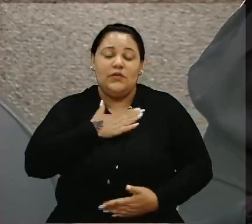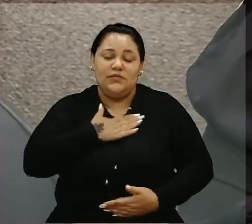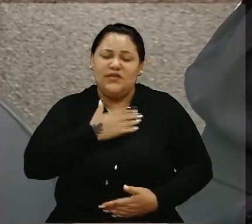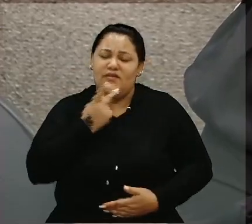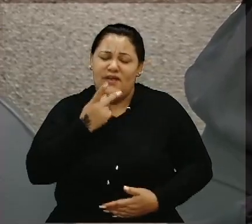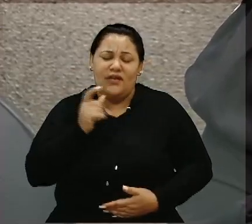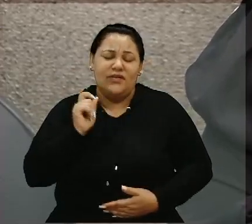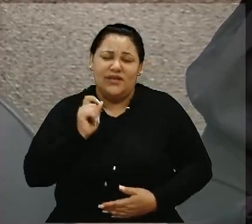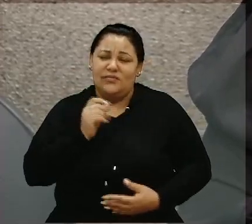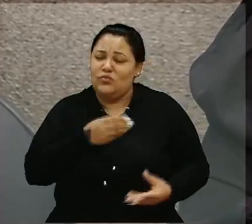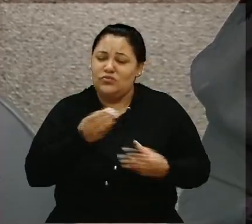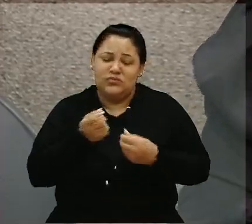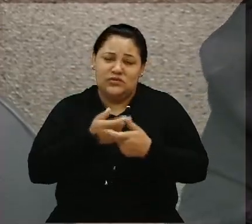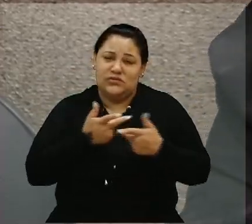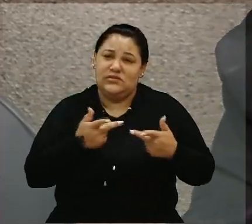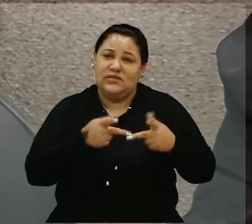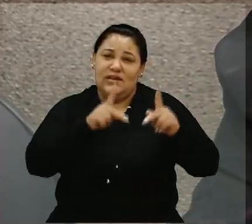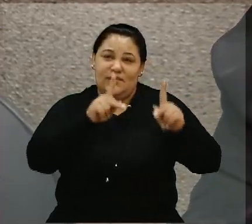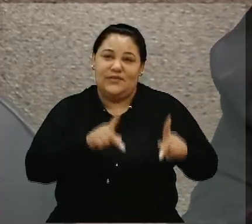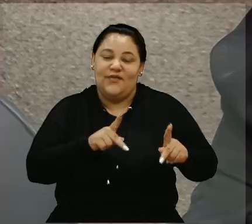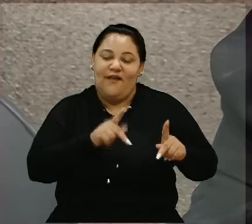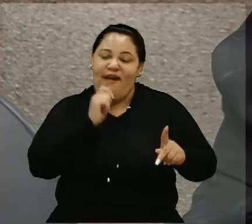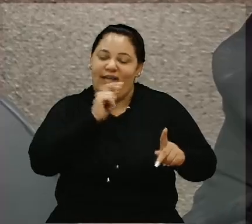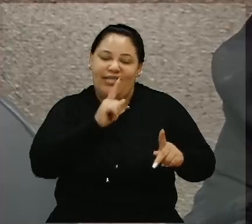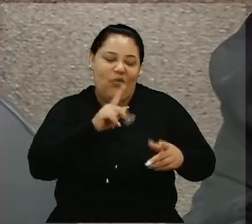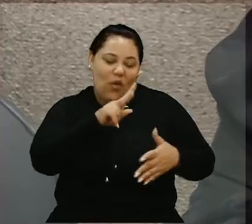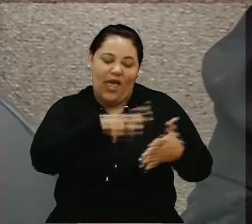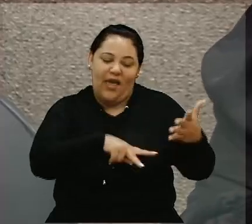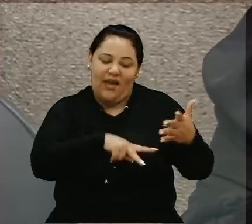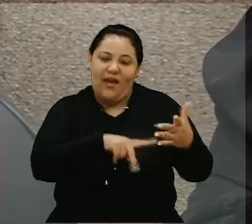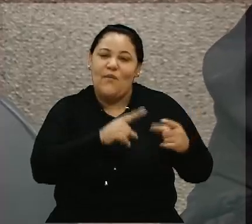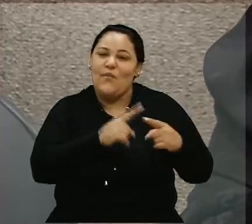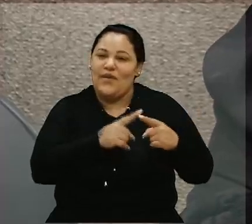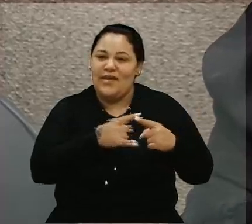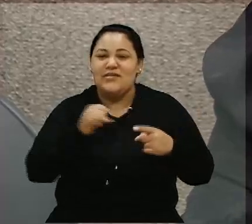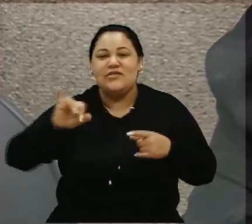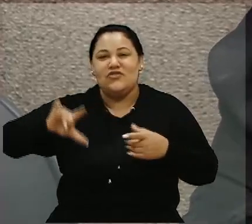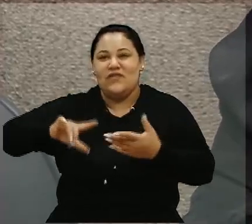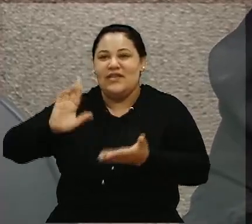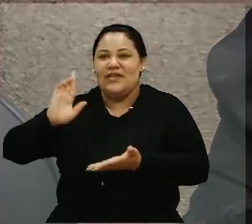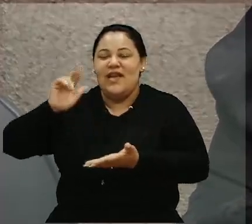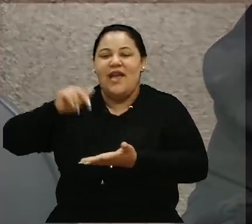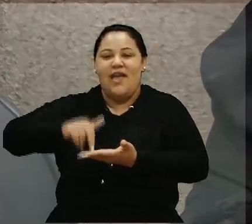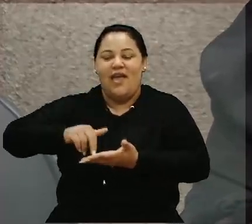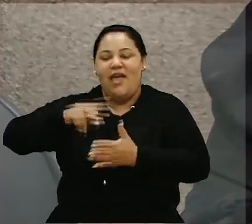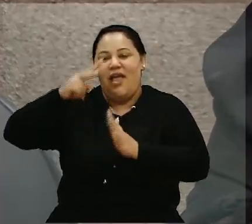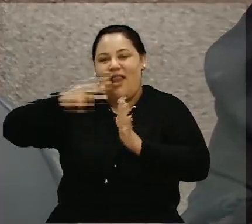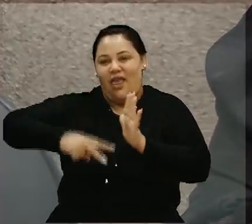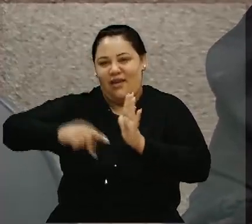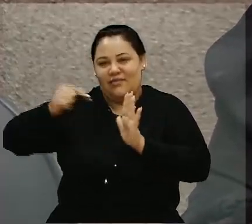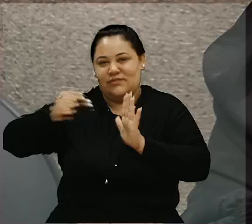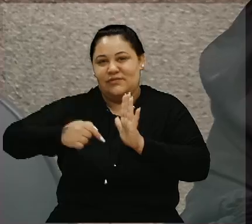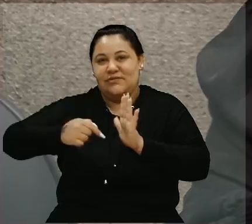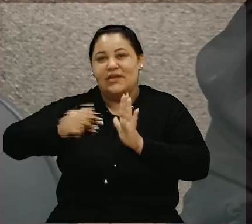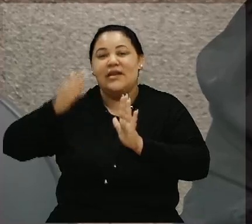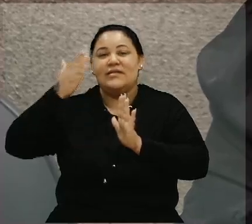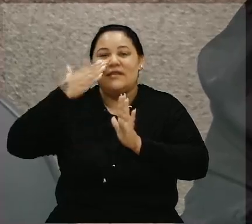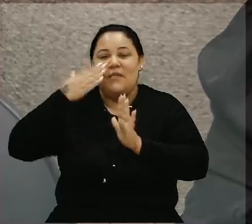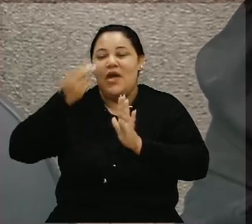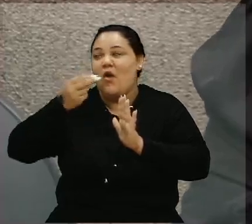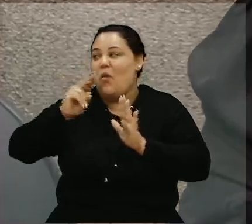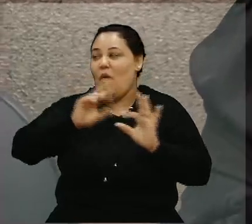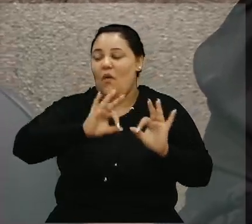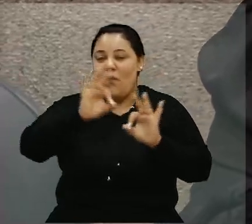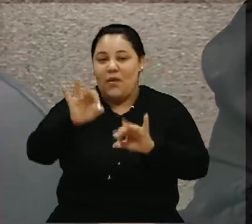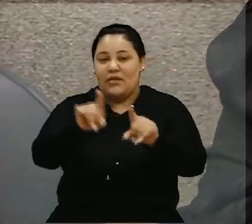digo que muitas coisas o pessoal nem lê, né? Porque se eles tivessem realmente lido a reportagem, eles saberiam, ou assistido